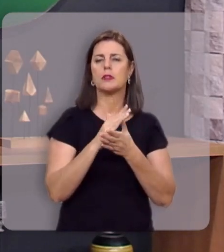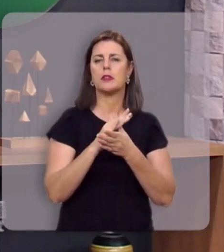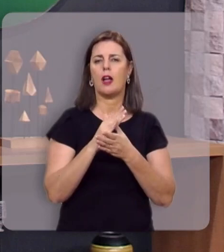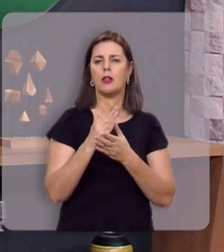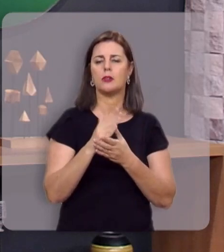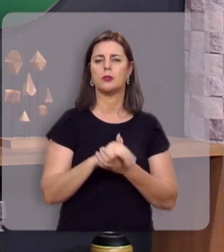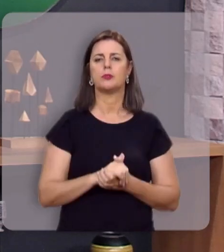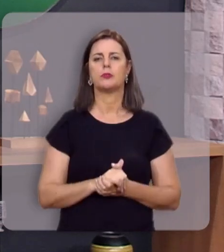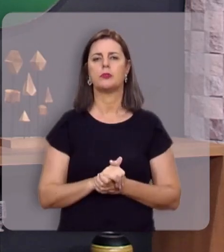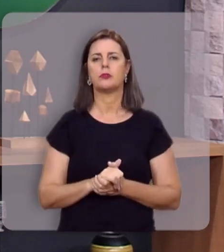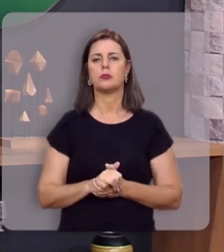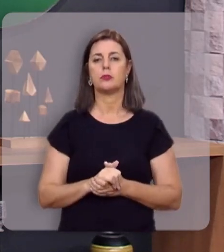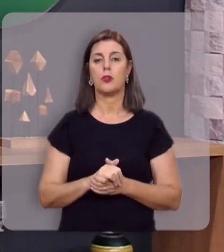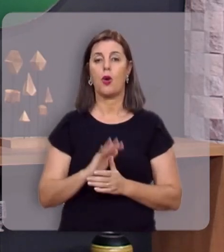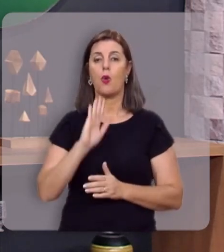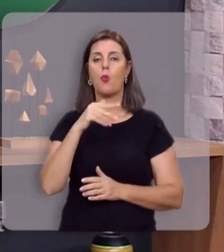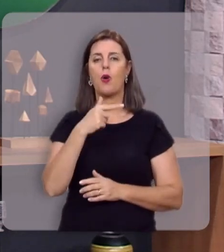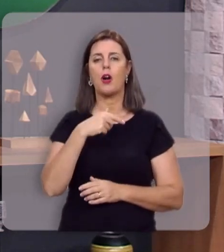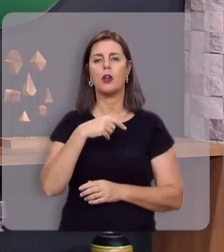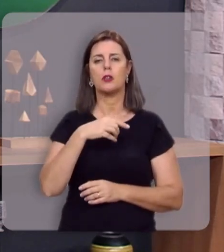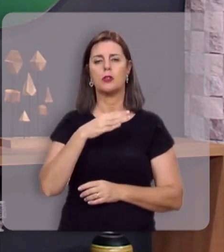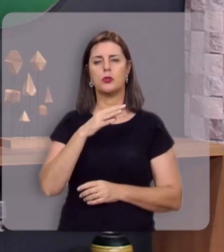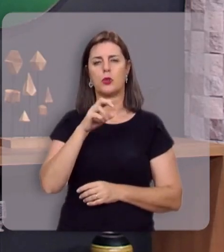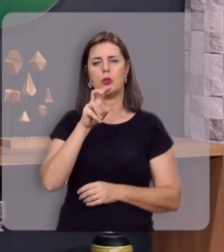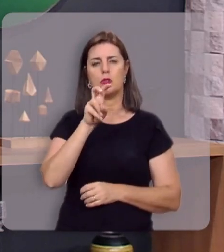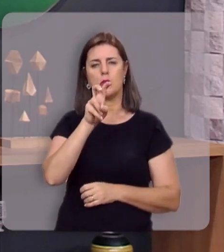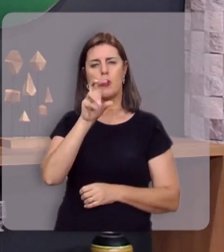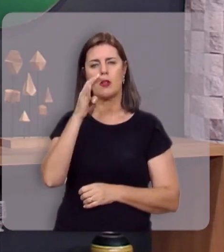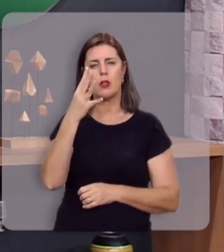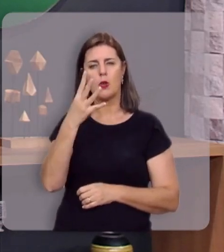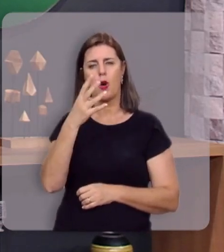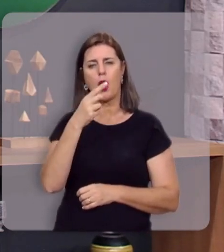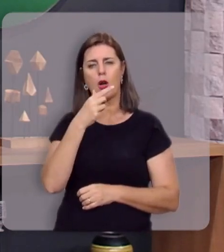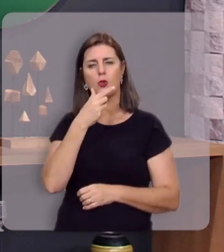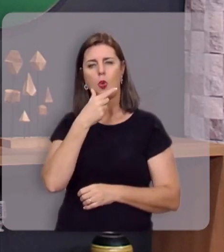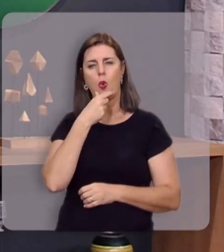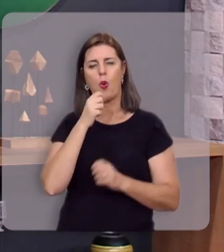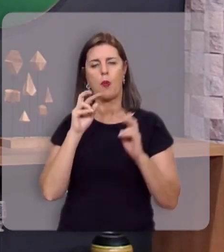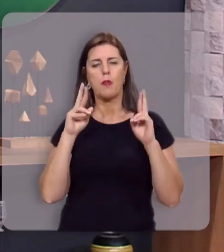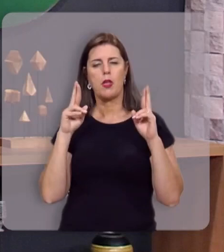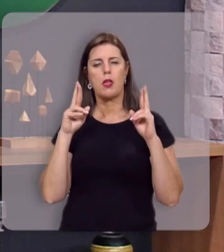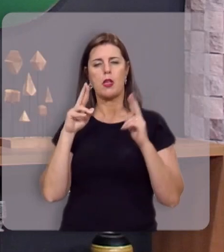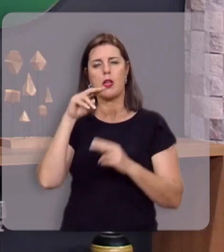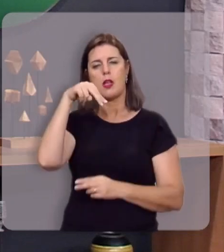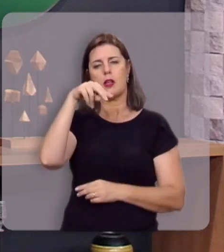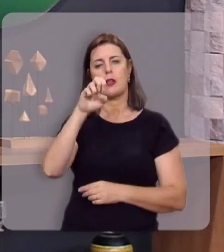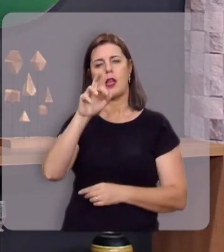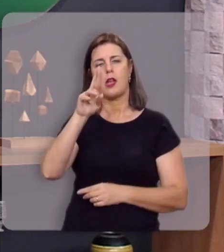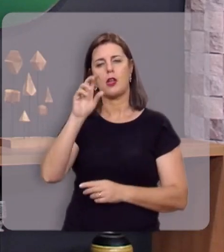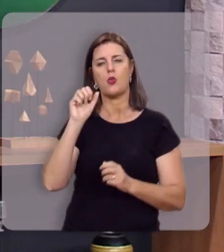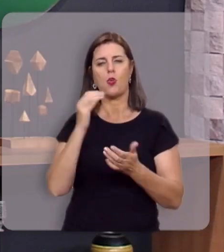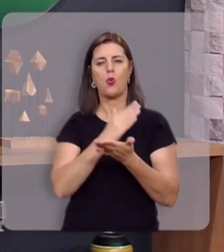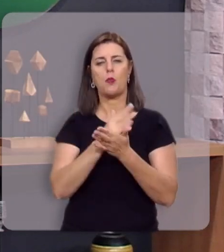começado desde que Nero, em 54, assumiu o governo de Roma.